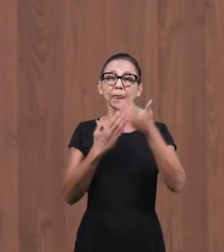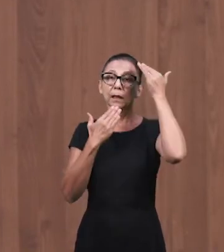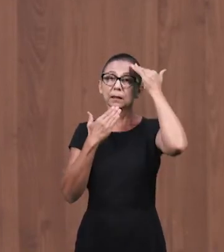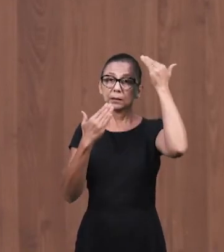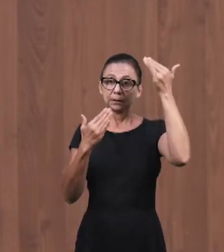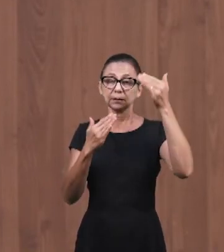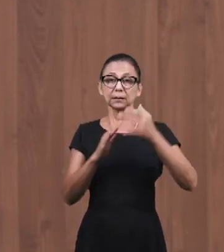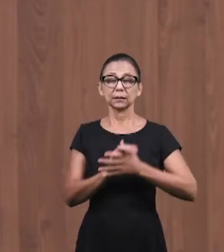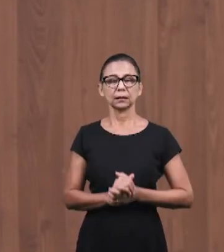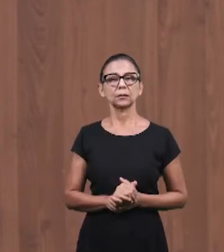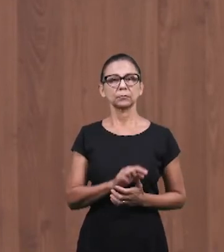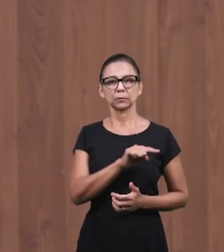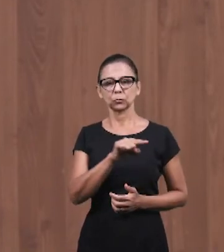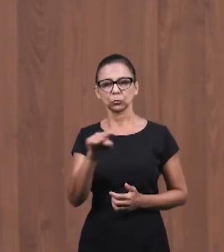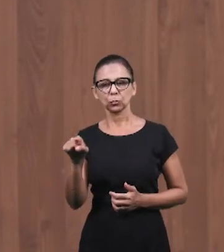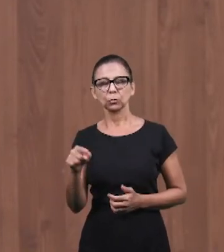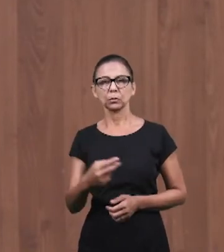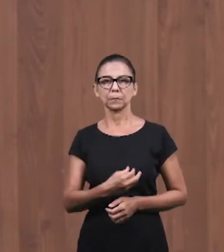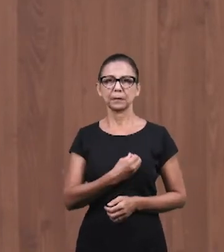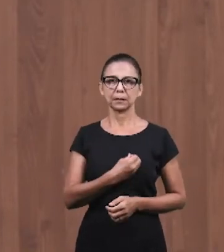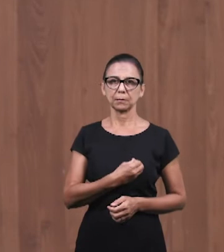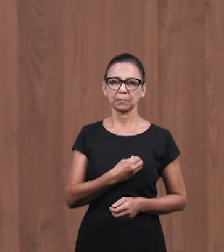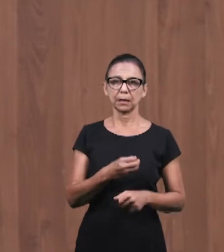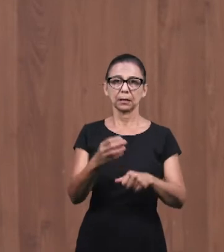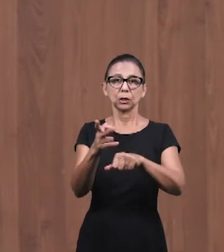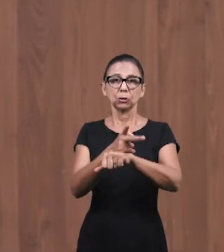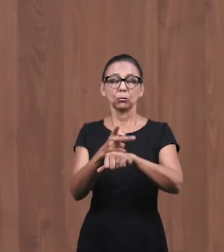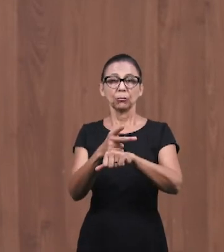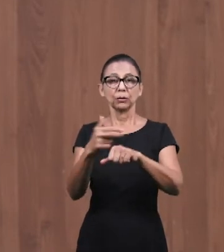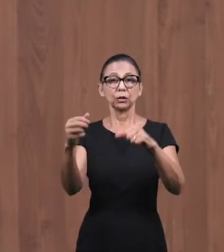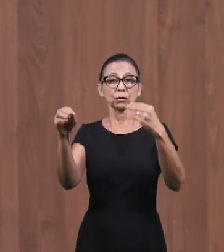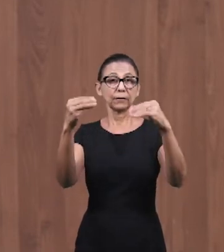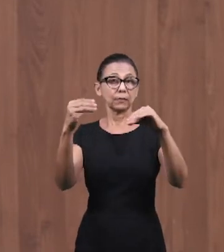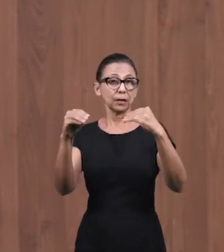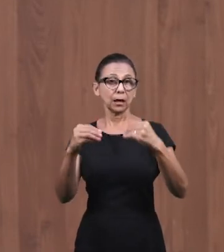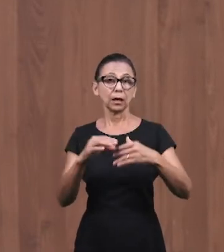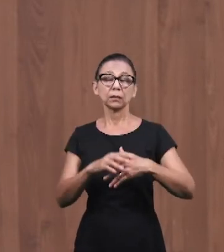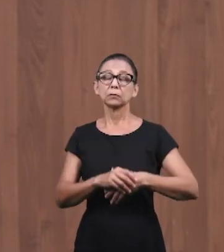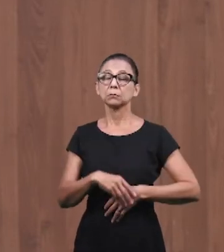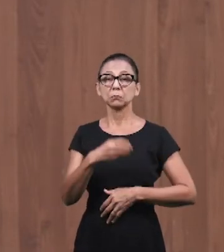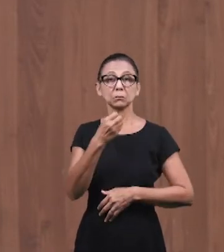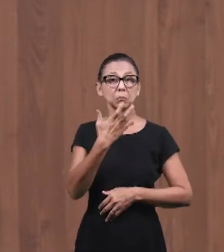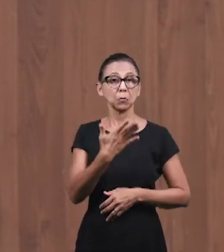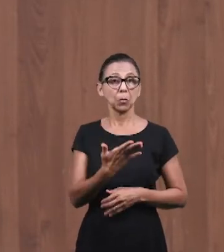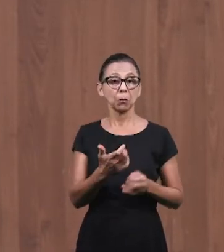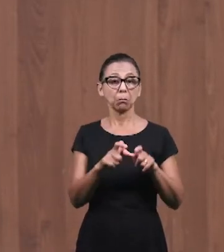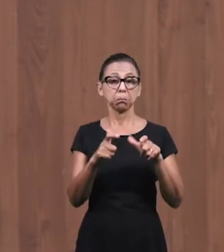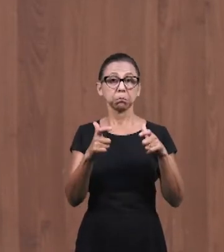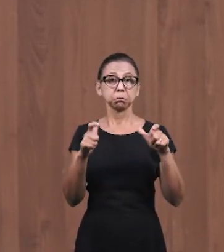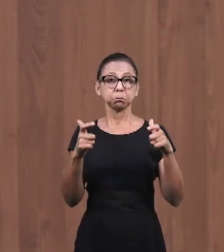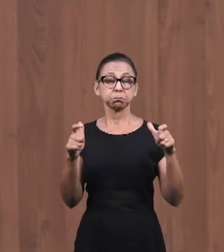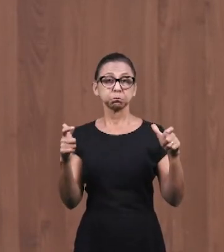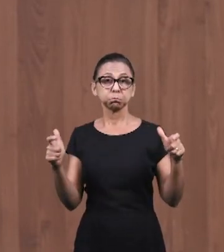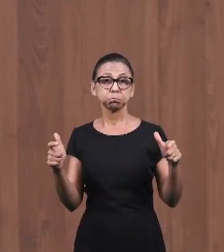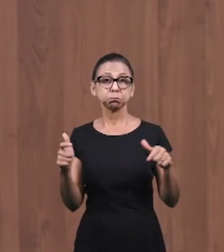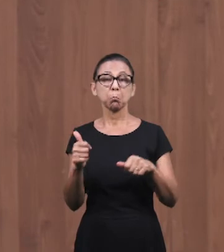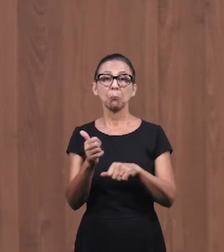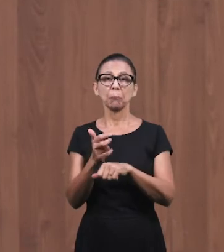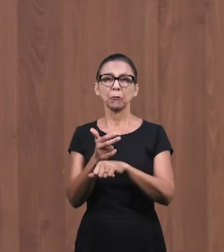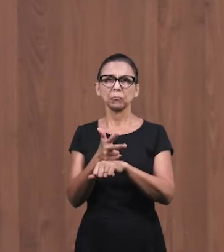a participação dos nossos irmãos ao enviar os seus vídeos. Nós tivemos mais uma vez um número maravilhoso de